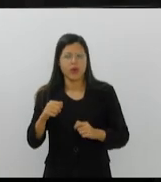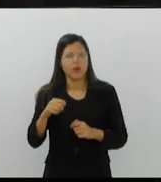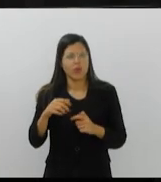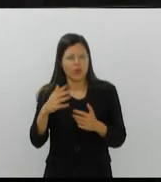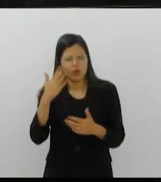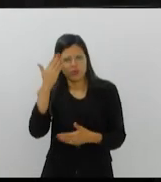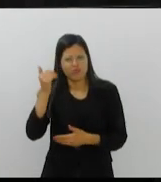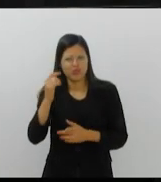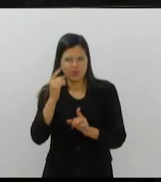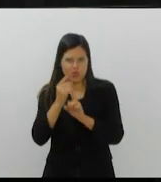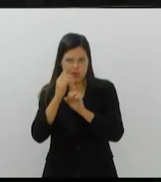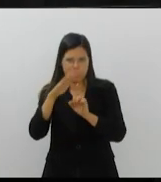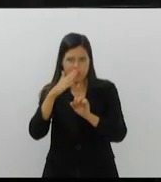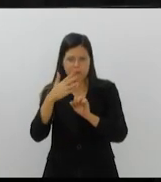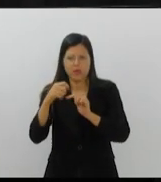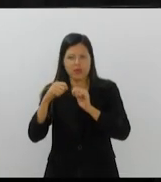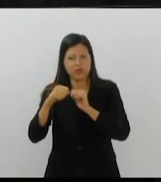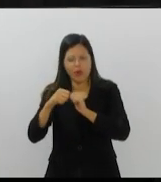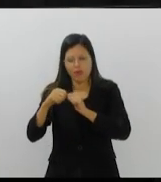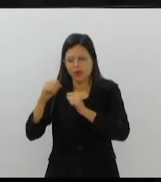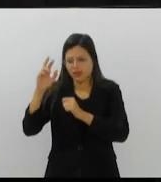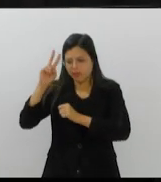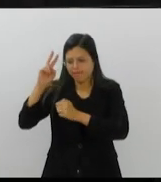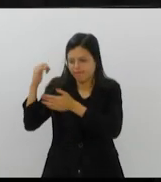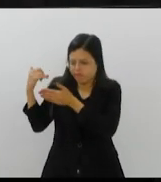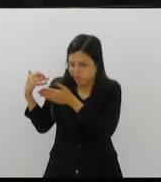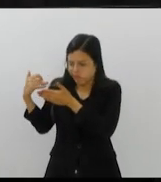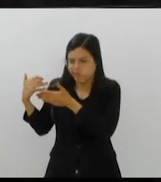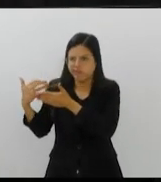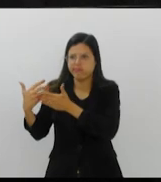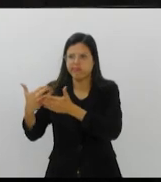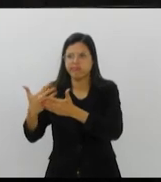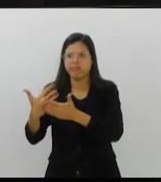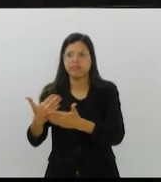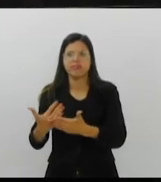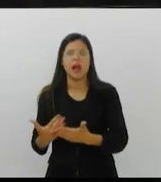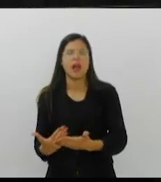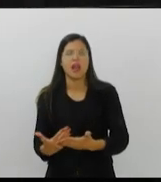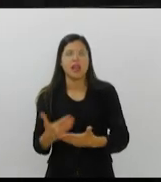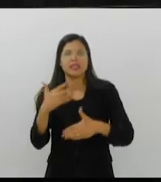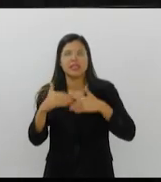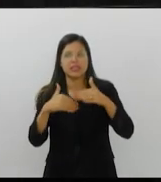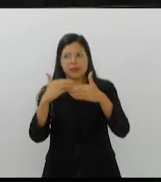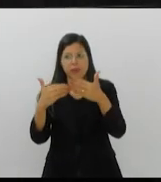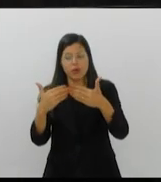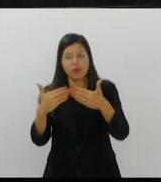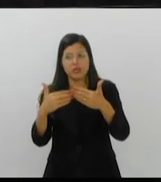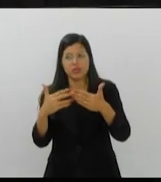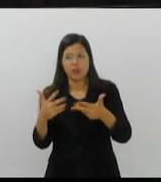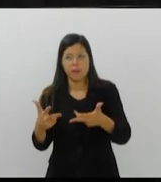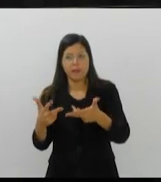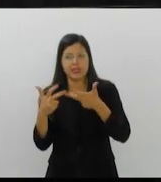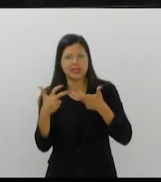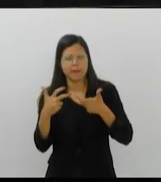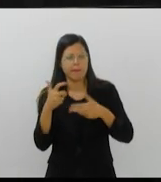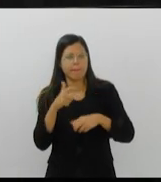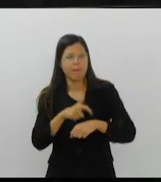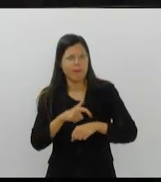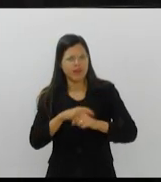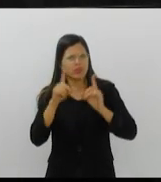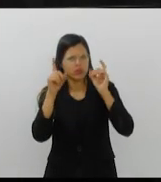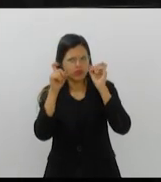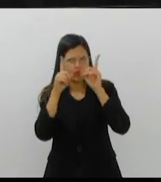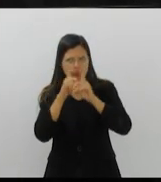vida, e durante esse processo eu me ative em que passei por muitos momentos